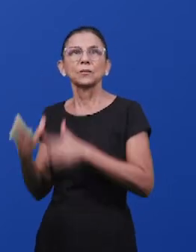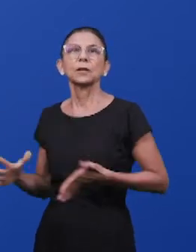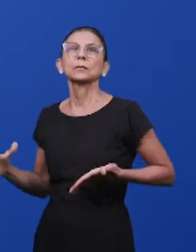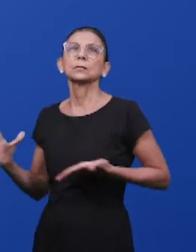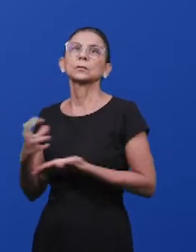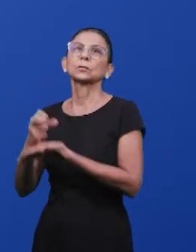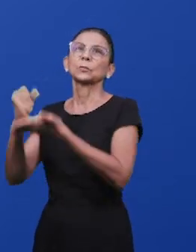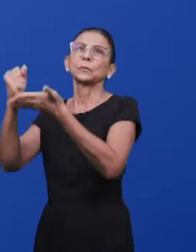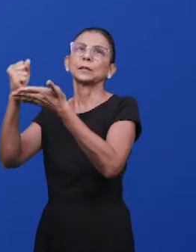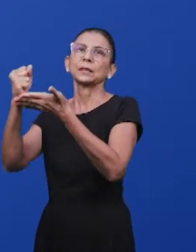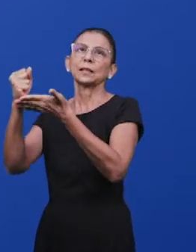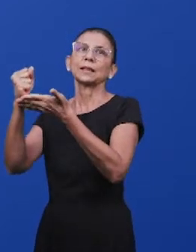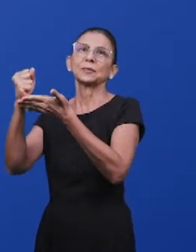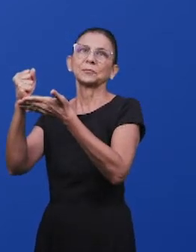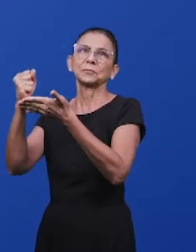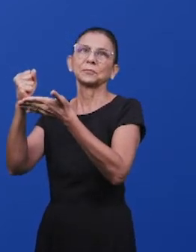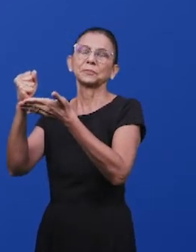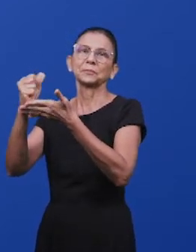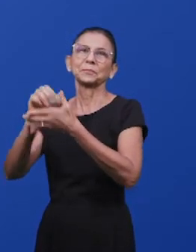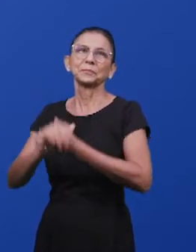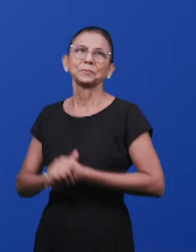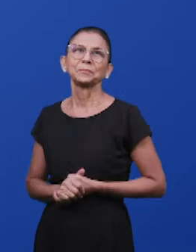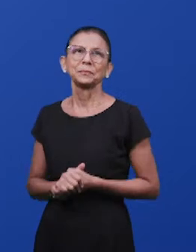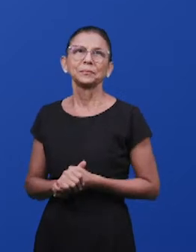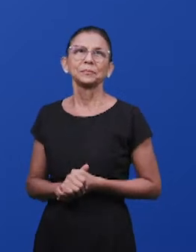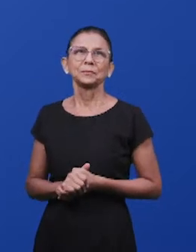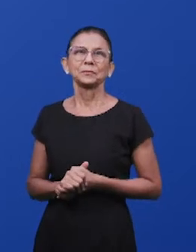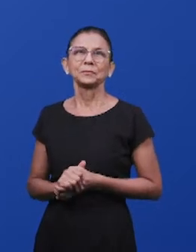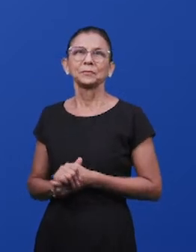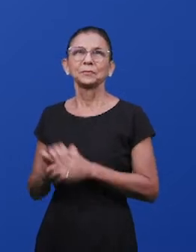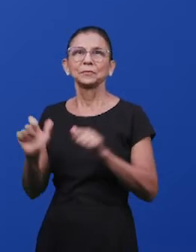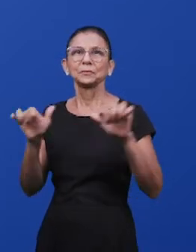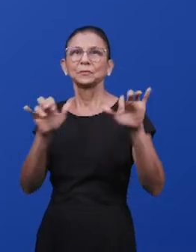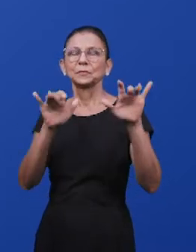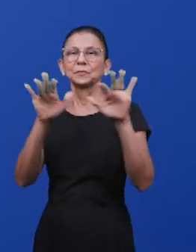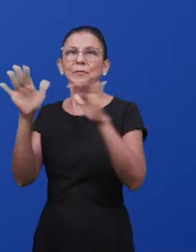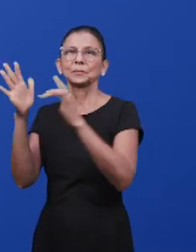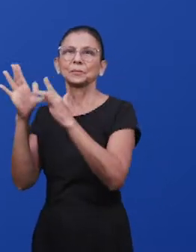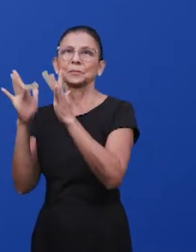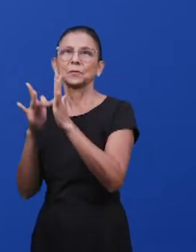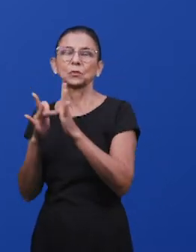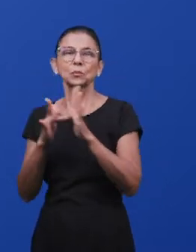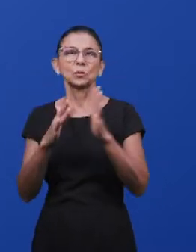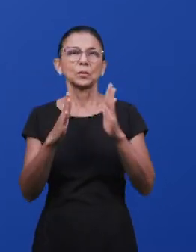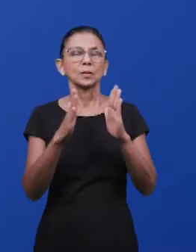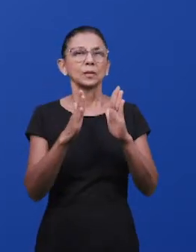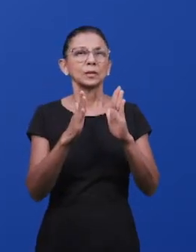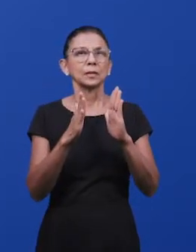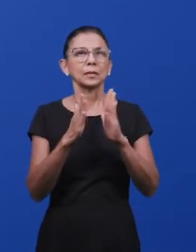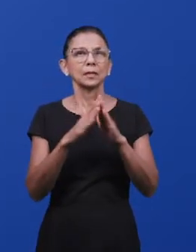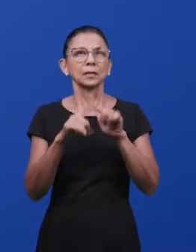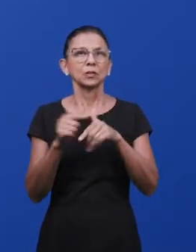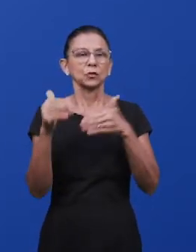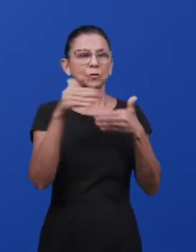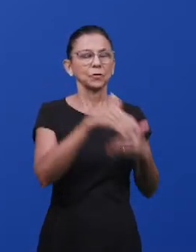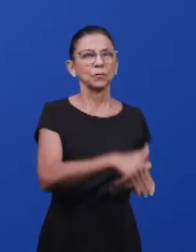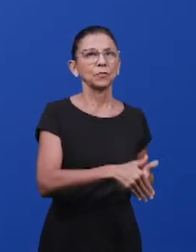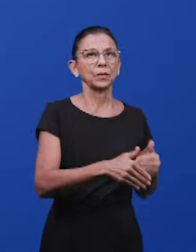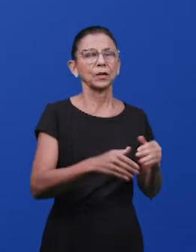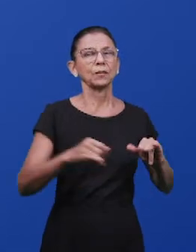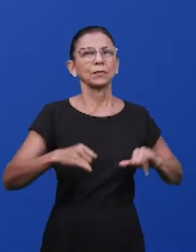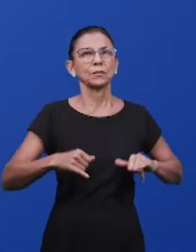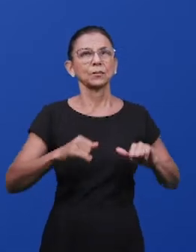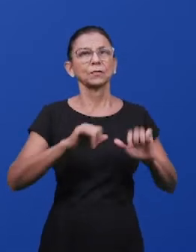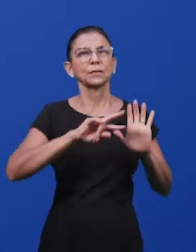un'altra infedele che rimarrà in questo mondo e subirà le conseguenze delle scelte sbagliate. Maranata,